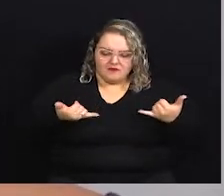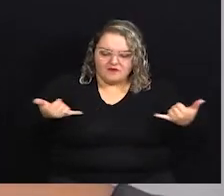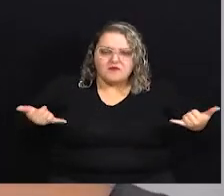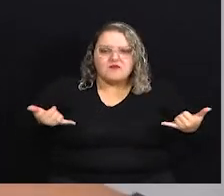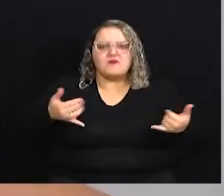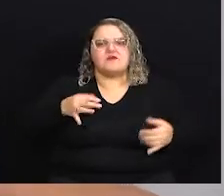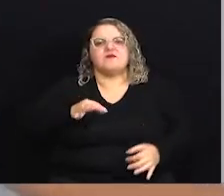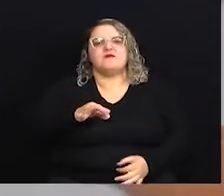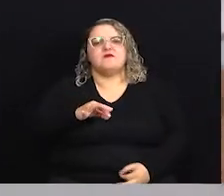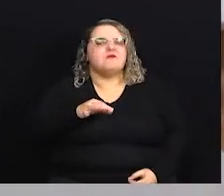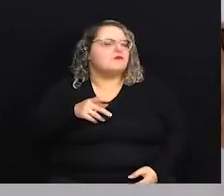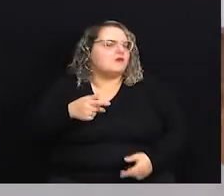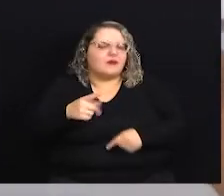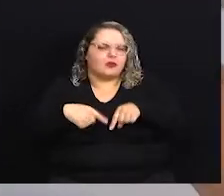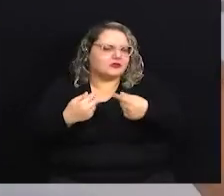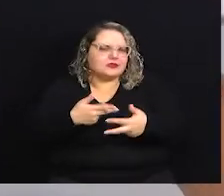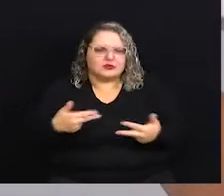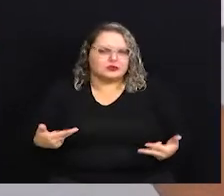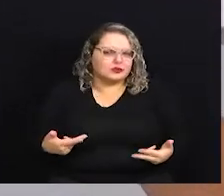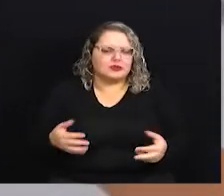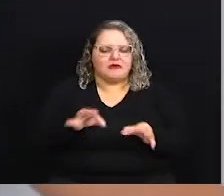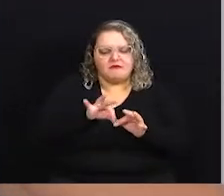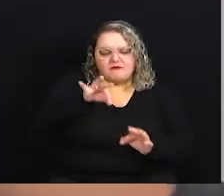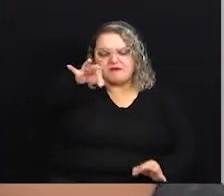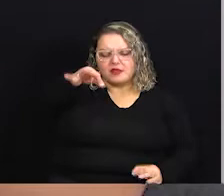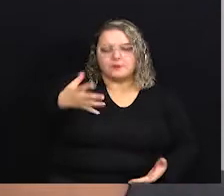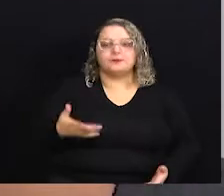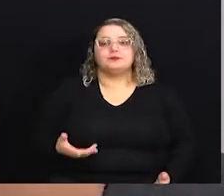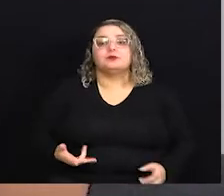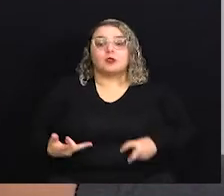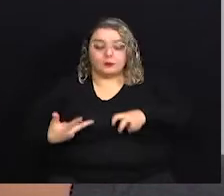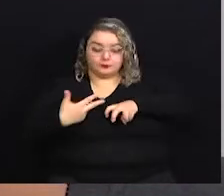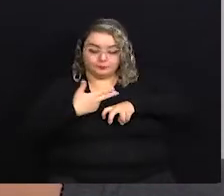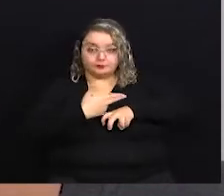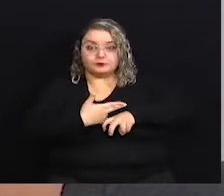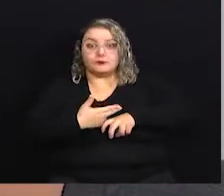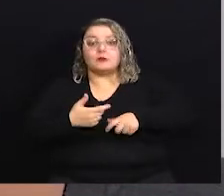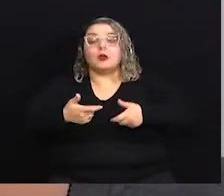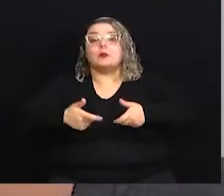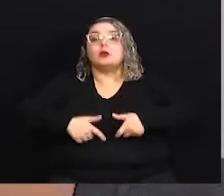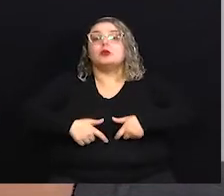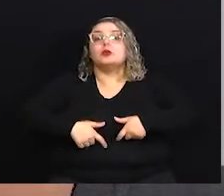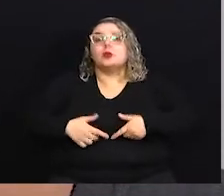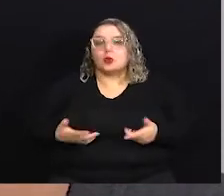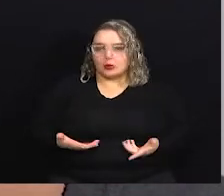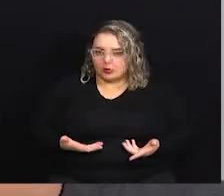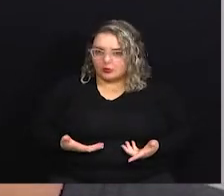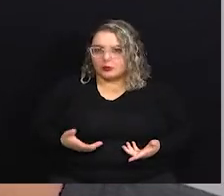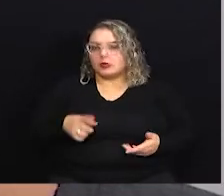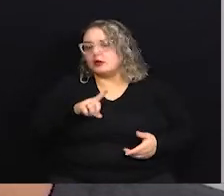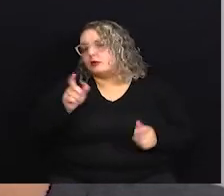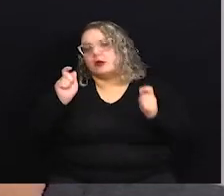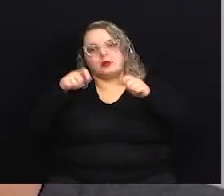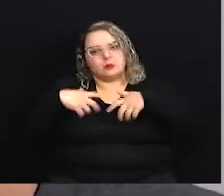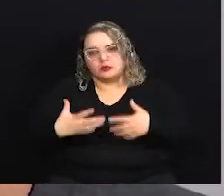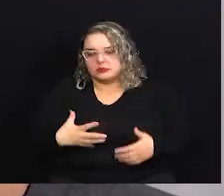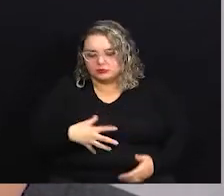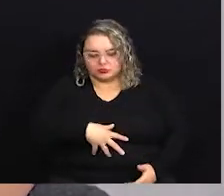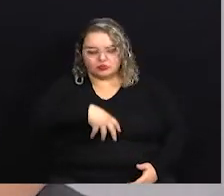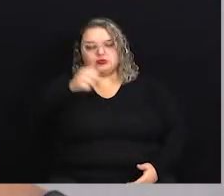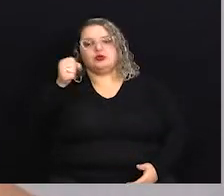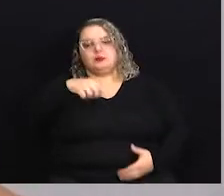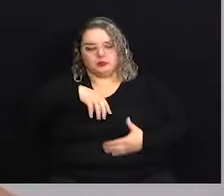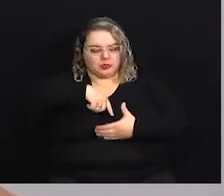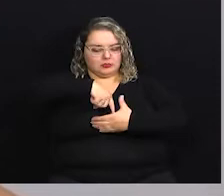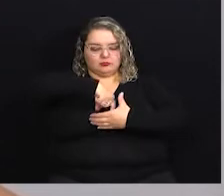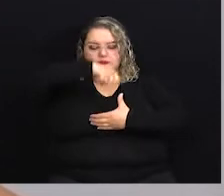histórias. Esse da calcinha já teve que ser cirurgia? Sim, esse caso da calcinha precisou ser cirurgia pela localização que ele já estava, tá? Então